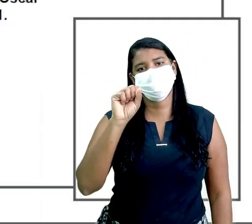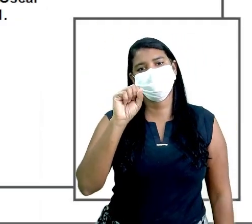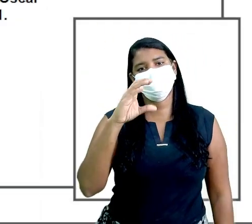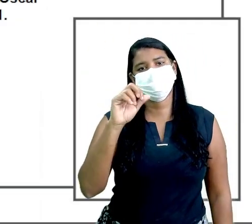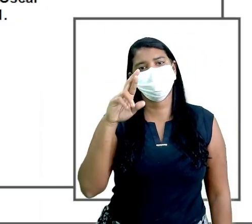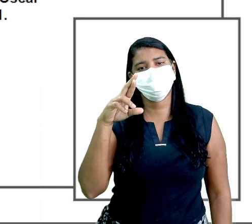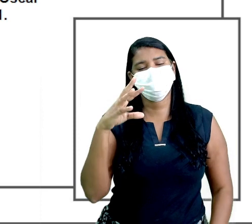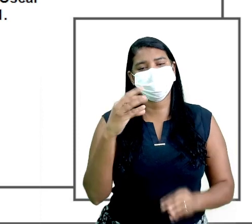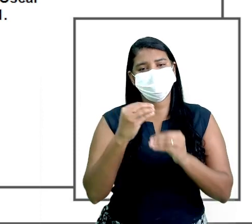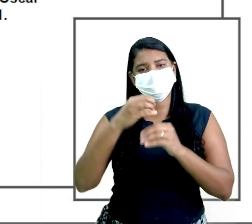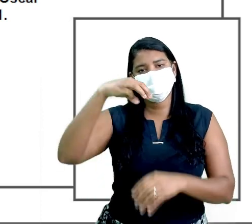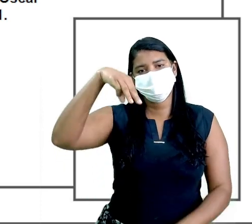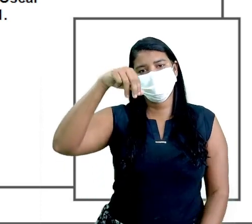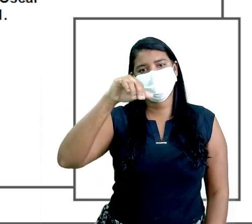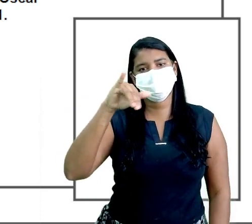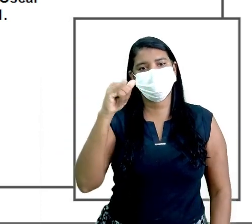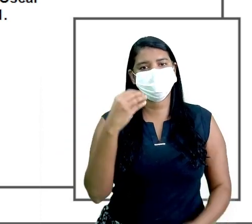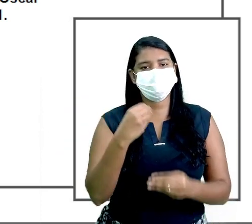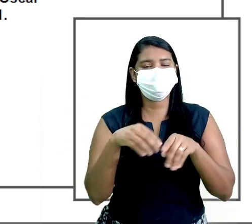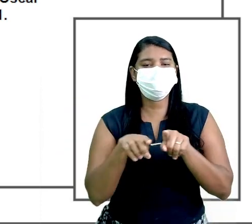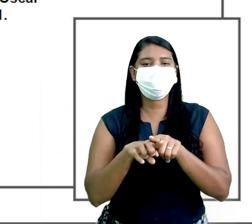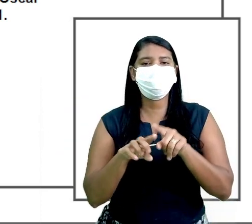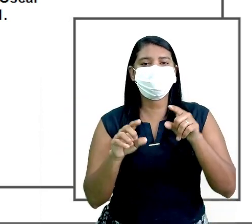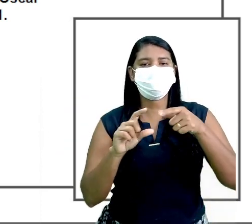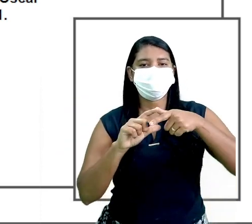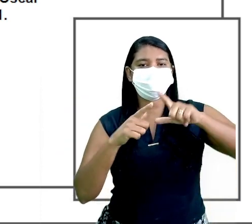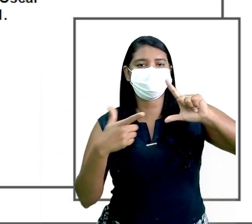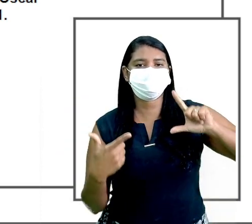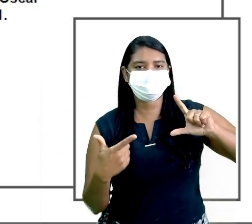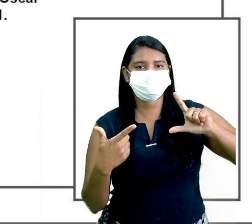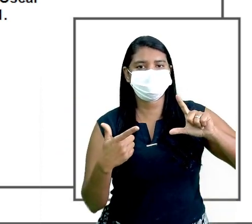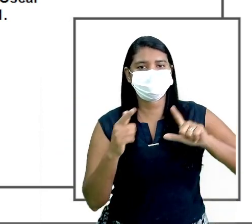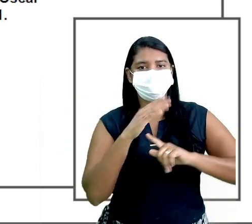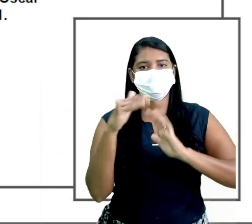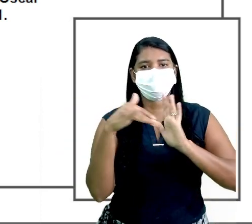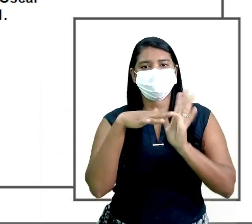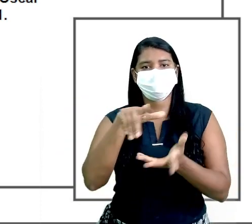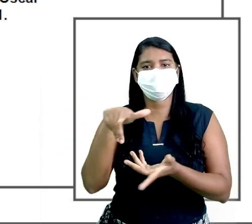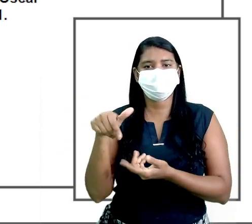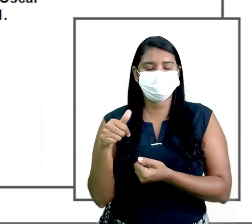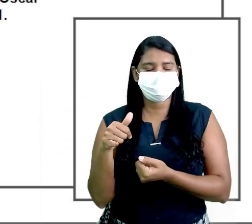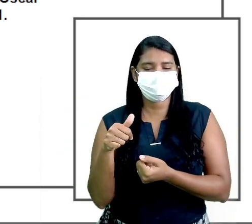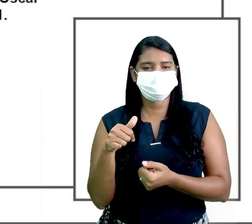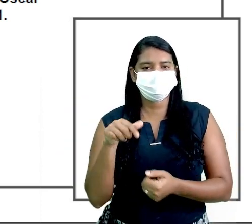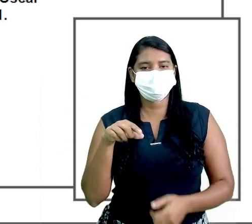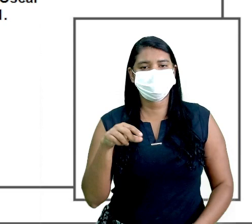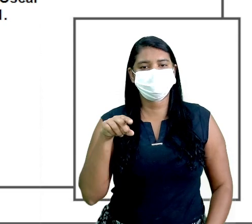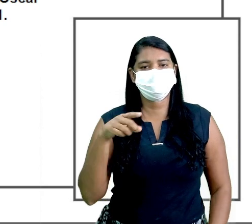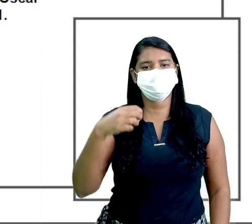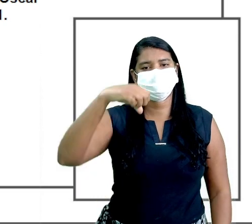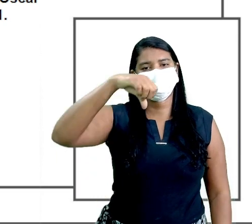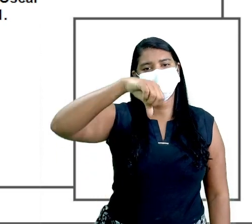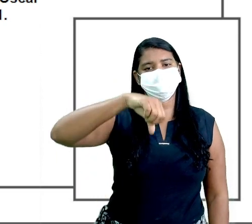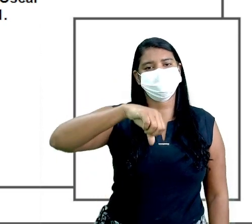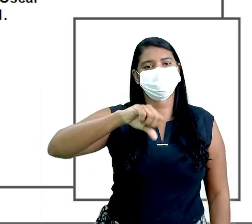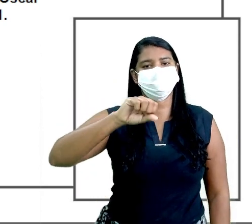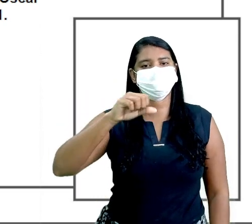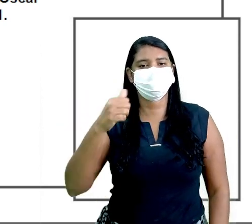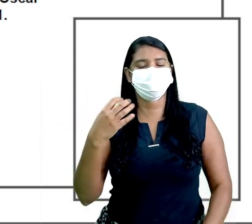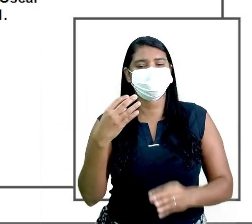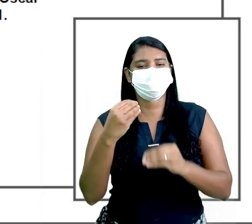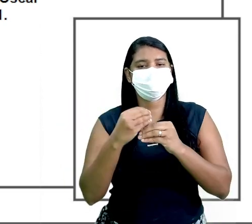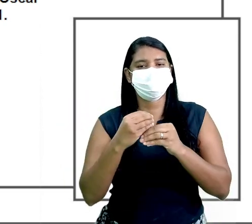né? Um dos maiores expoentes do modernismo em todo o mundo, né? A data de 1951. E a gente também tem a questão do uso